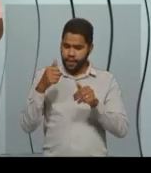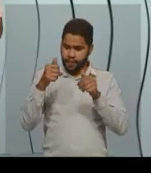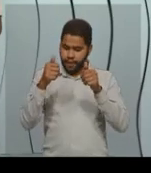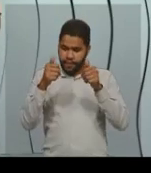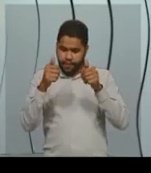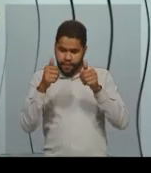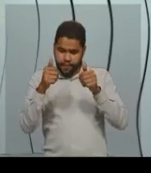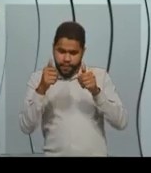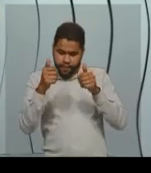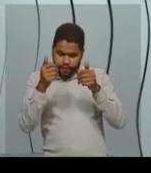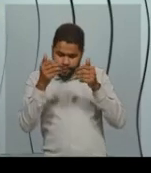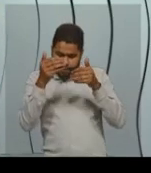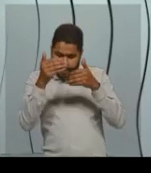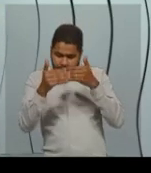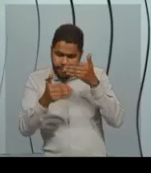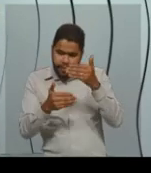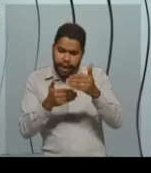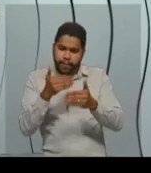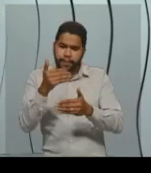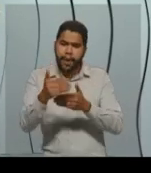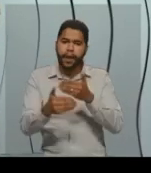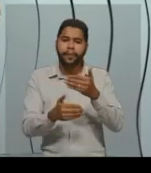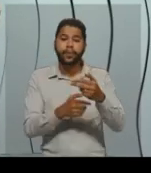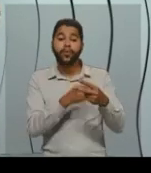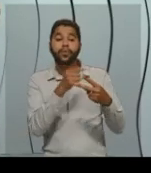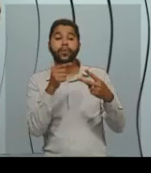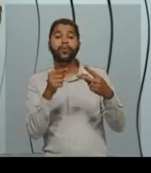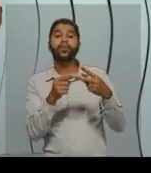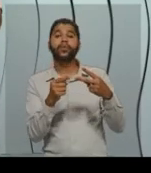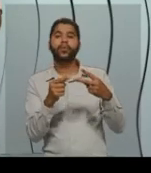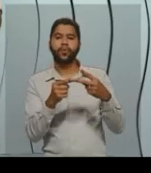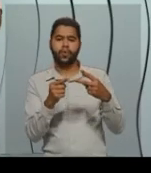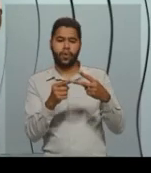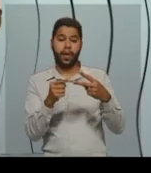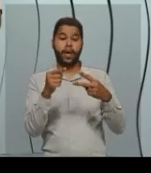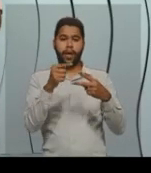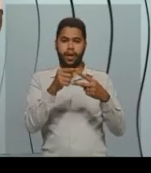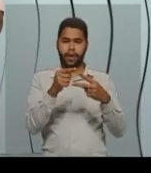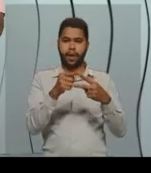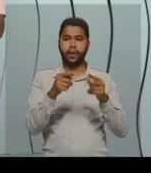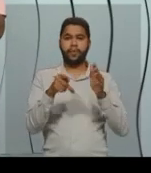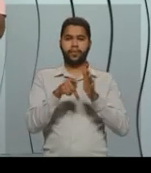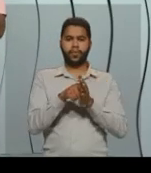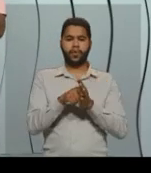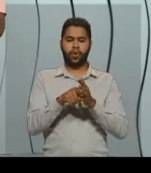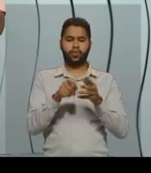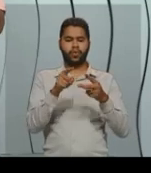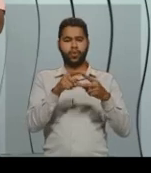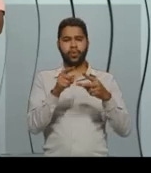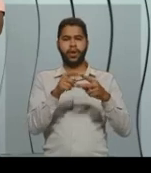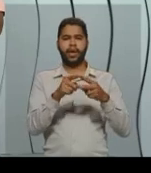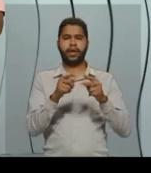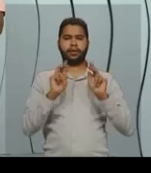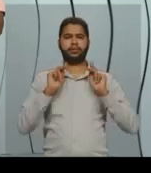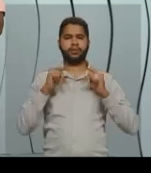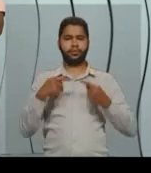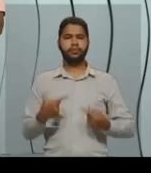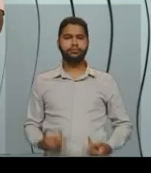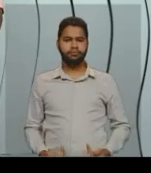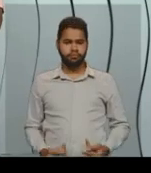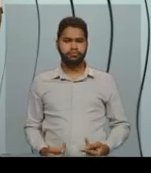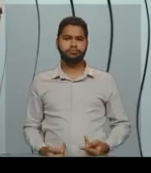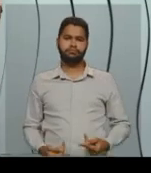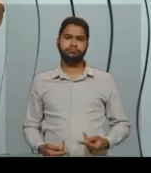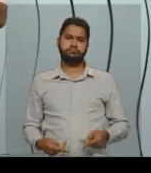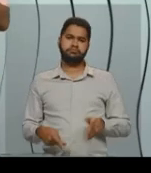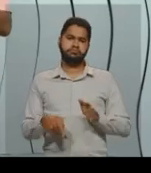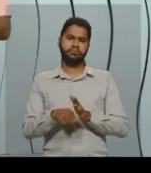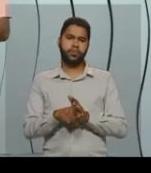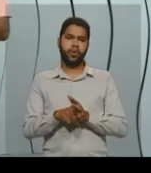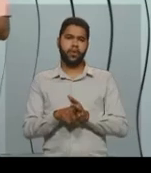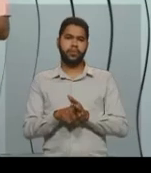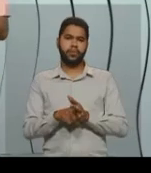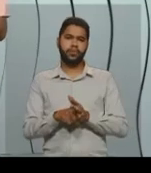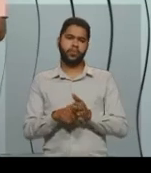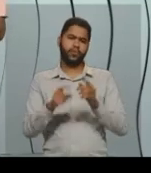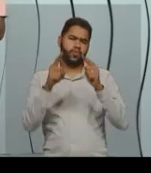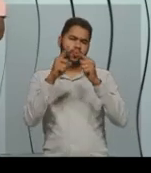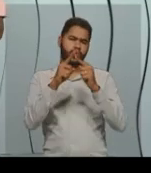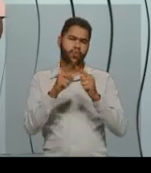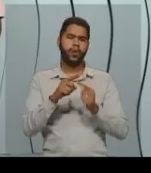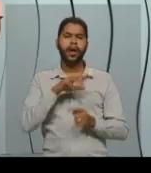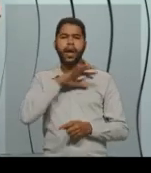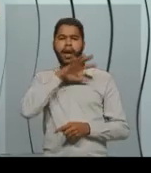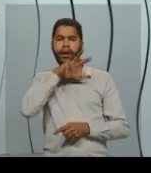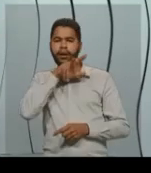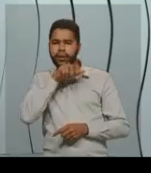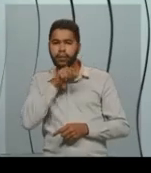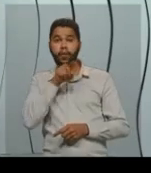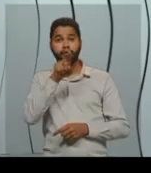segunda, porque você ganhou a forma de ser humano, você ganhou a forma de uma espécie animal. Então